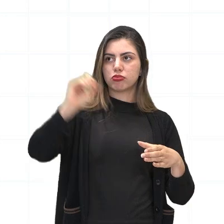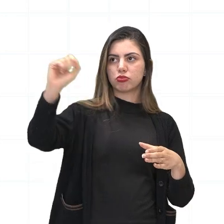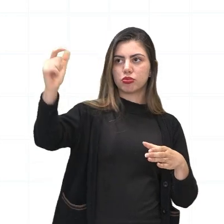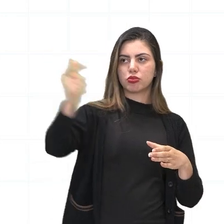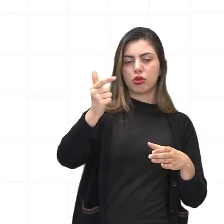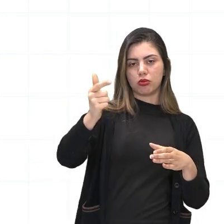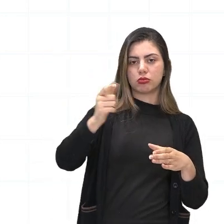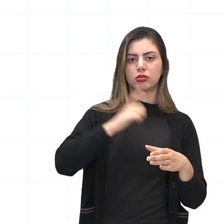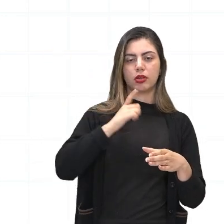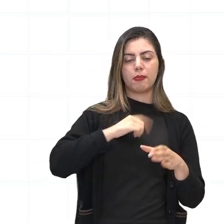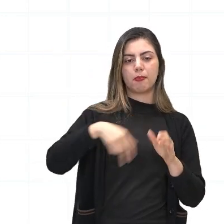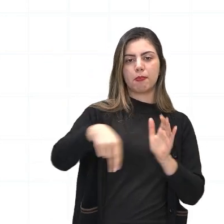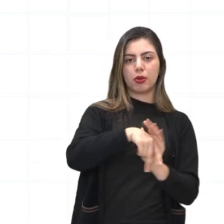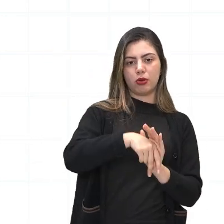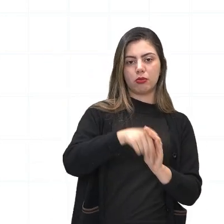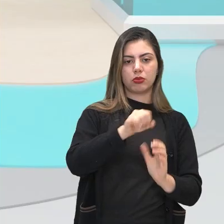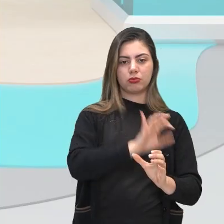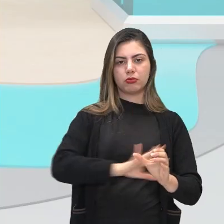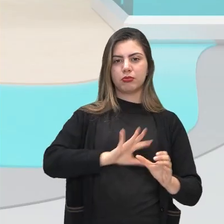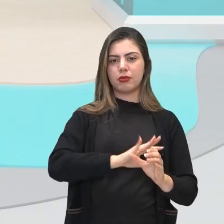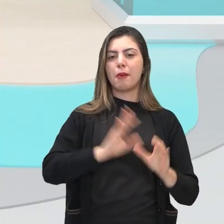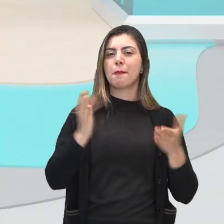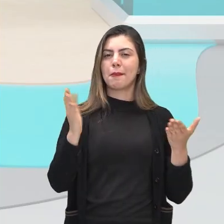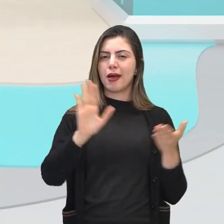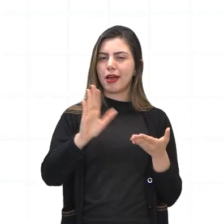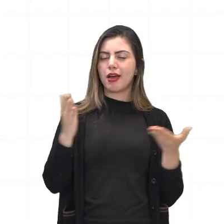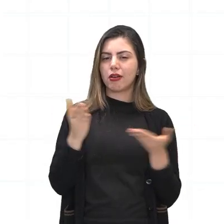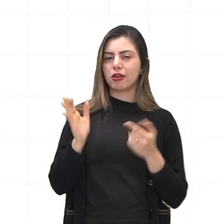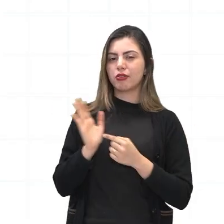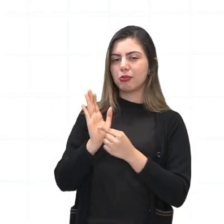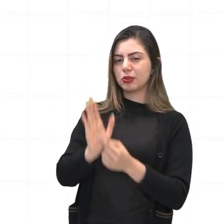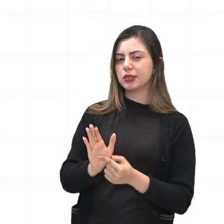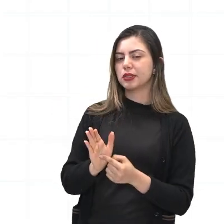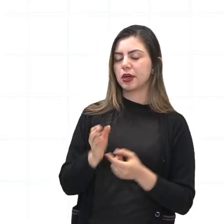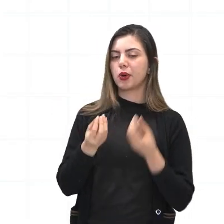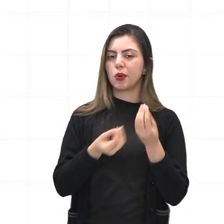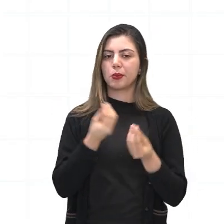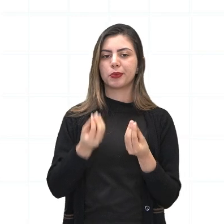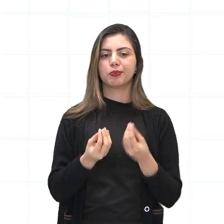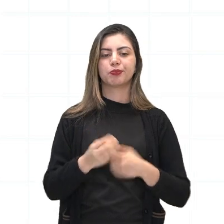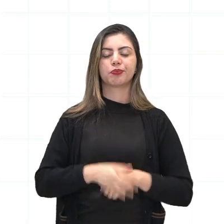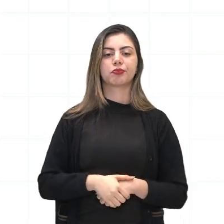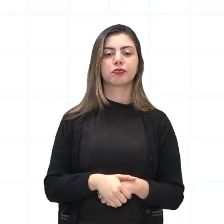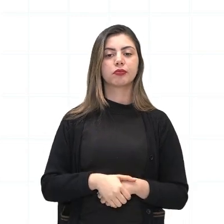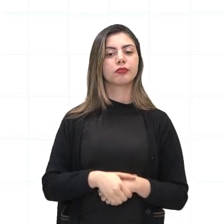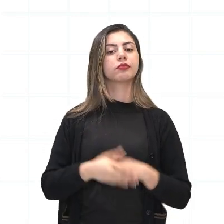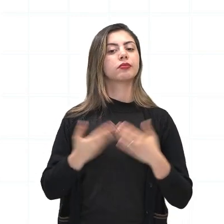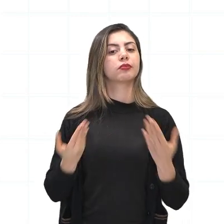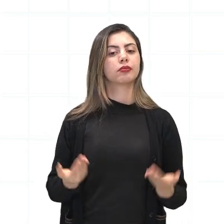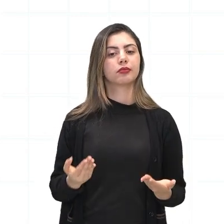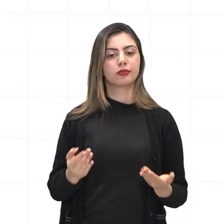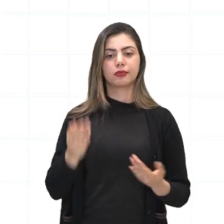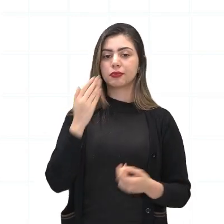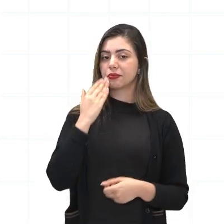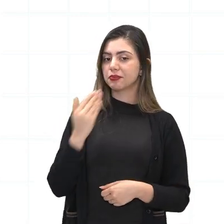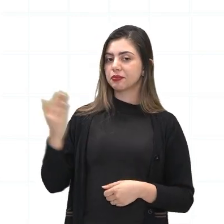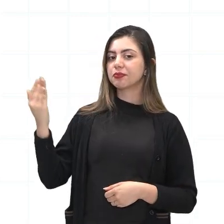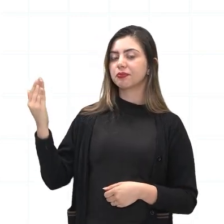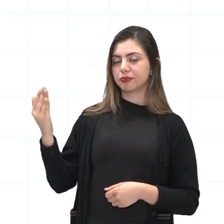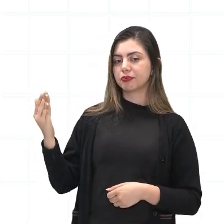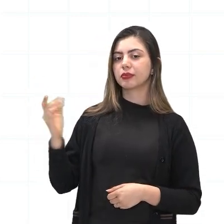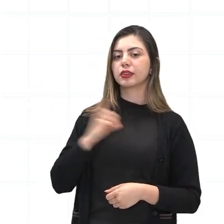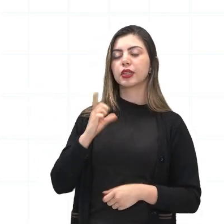teoria, um pouco complicado? Vamos ver a imagem. Olha só, quando falamos dessa